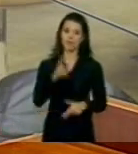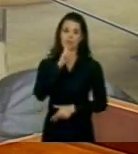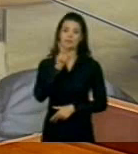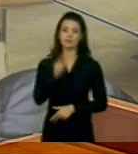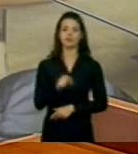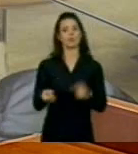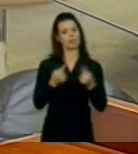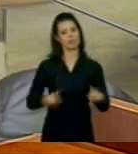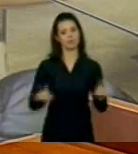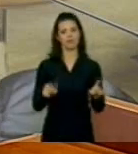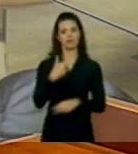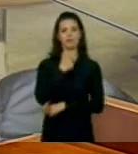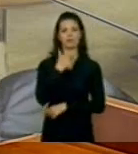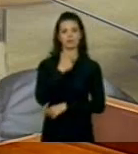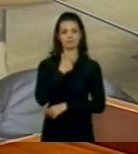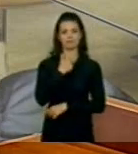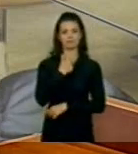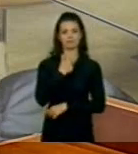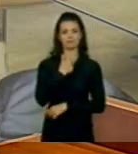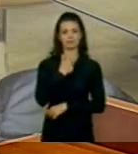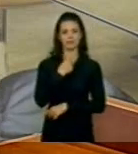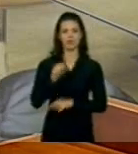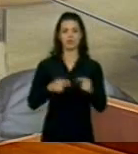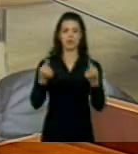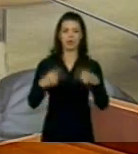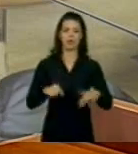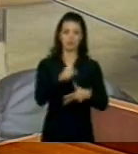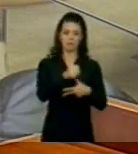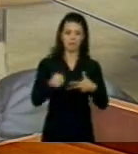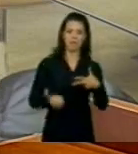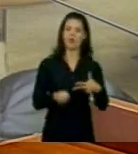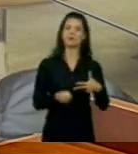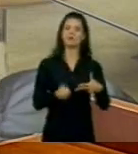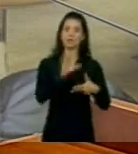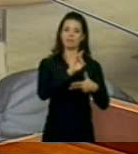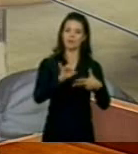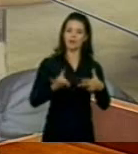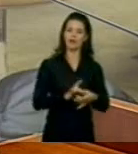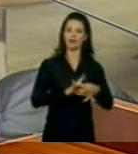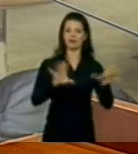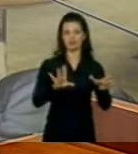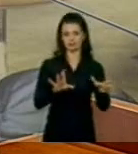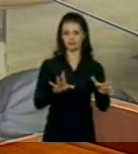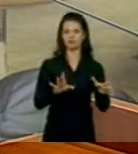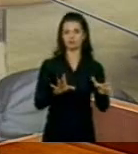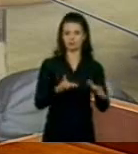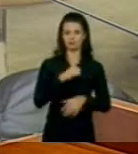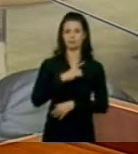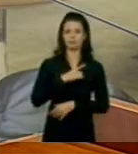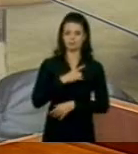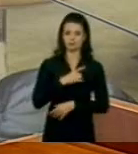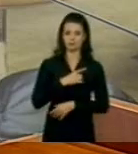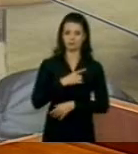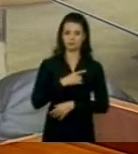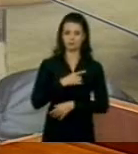negativa. Isso viola a separação de poderes e viola as imunidades de cada uma dessas elevadas funções públicas. É preciso